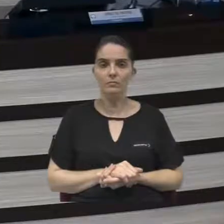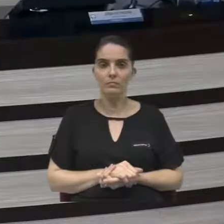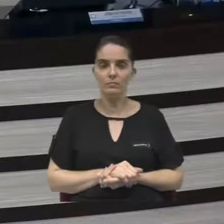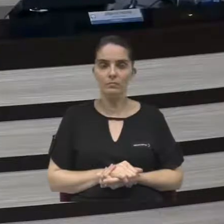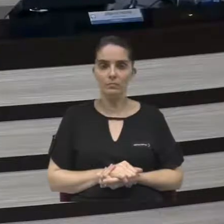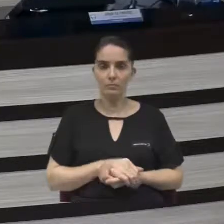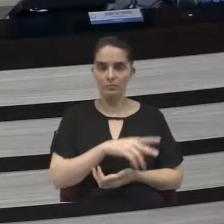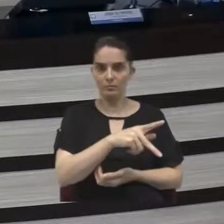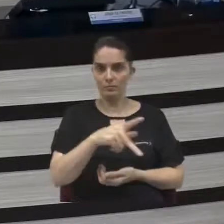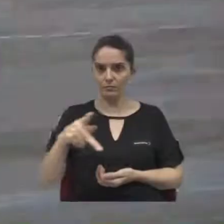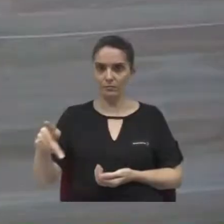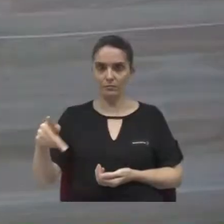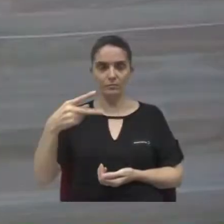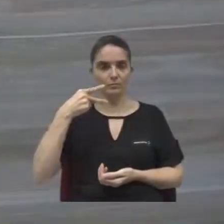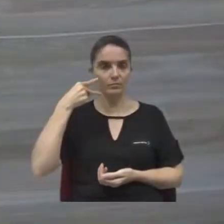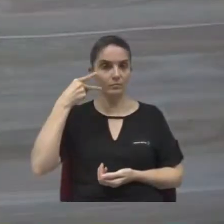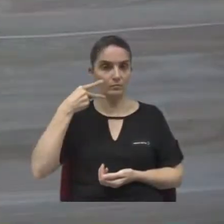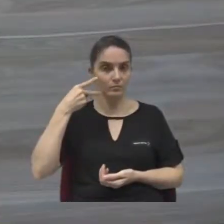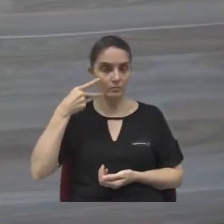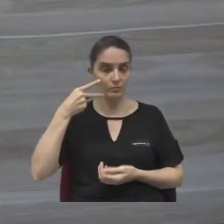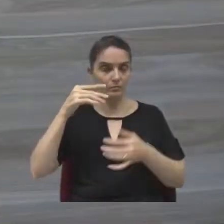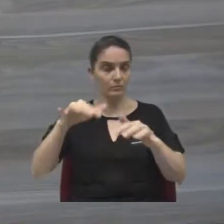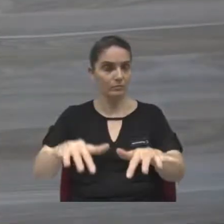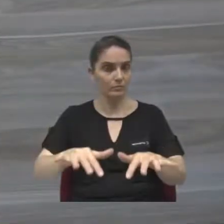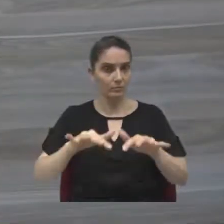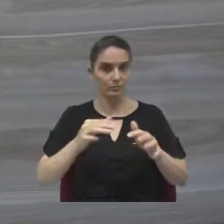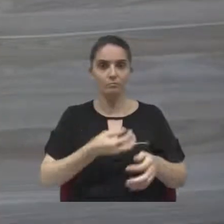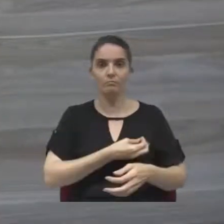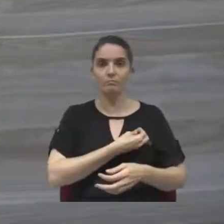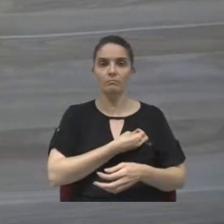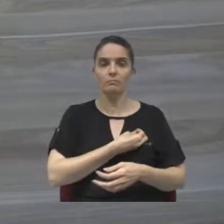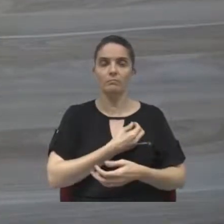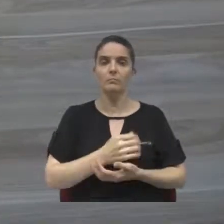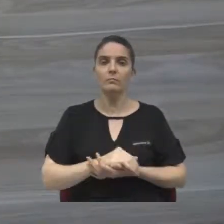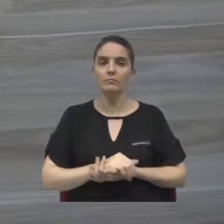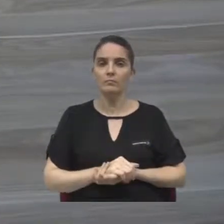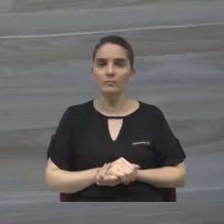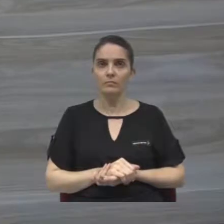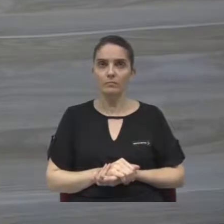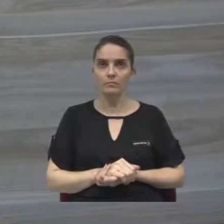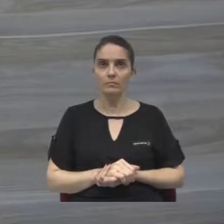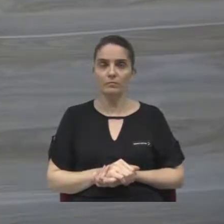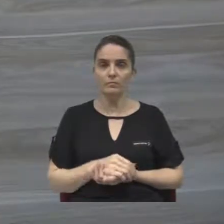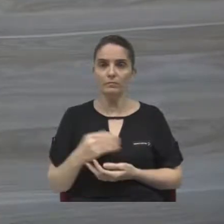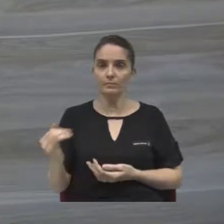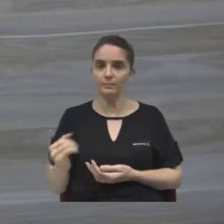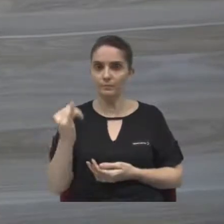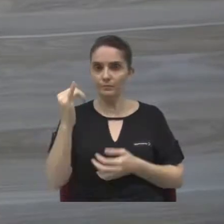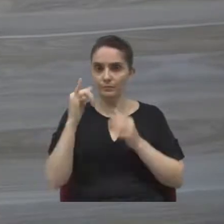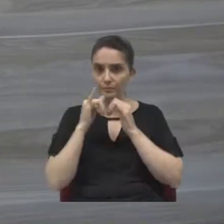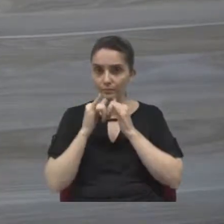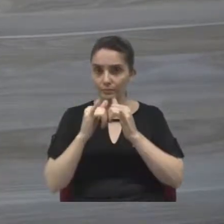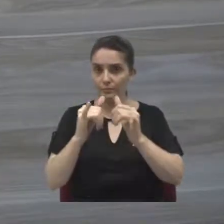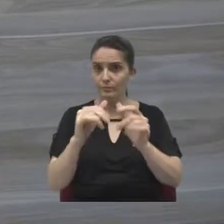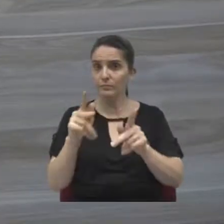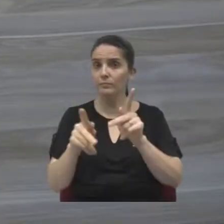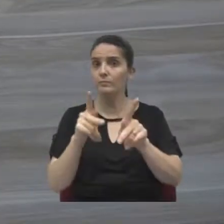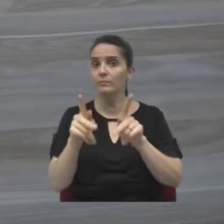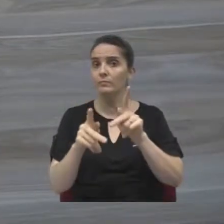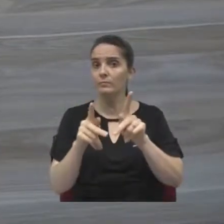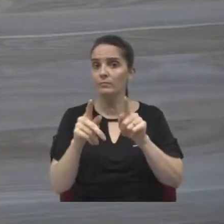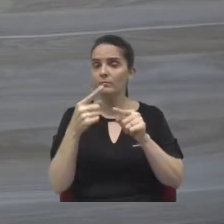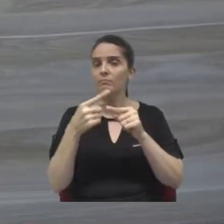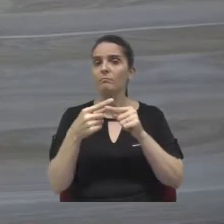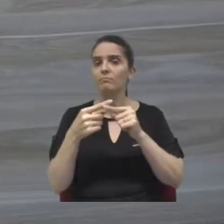Senhor presidente, nobres pares, plateia presente, é importante informar a população a abordar a questão